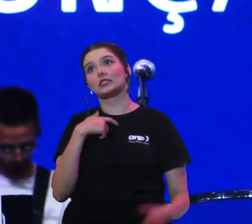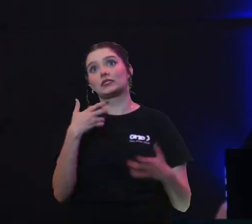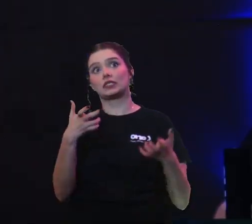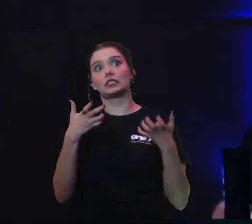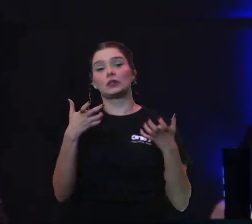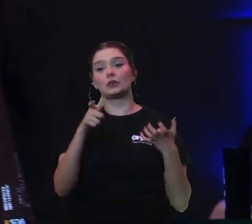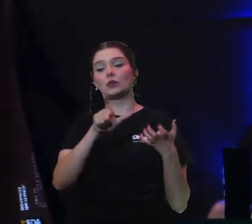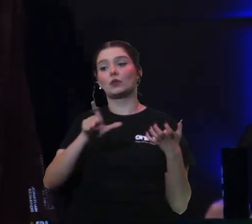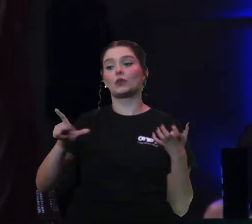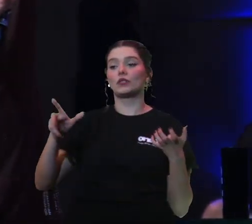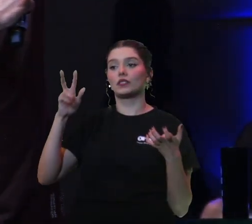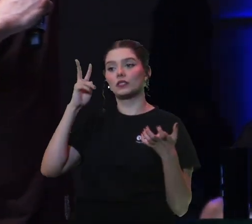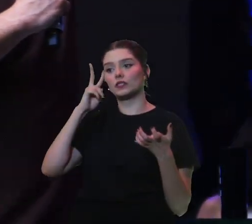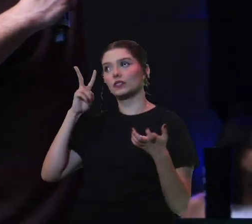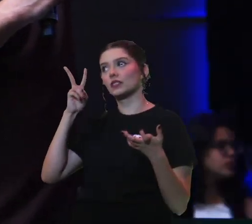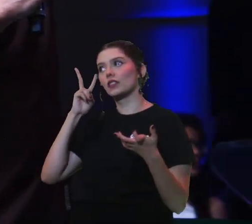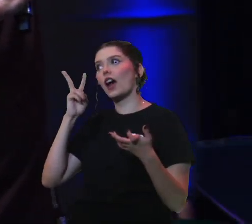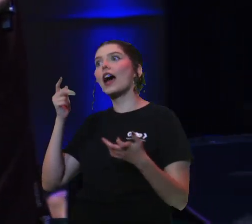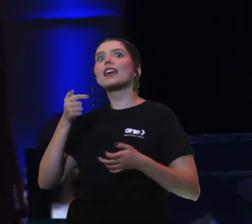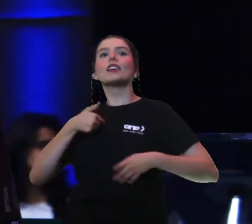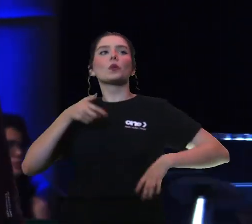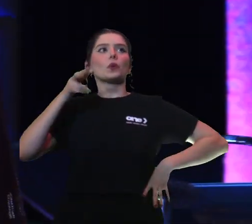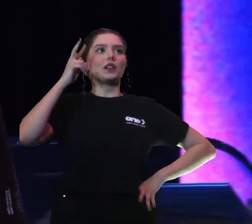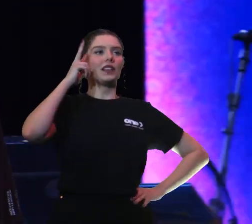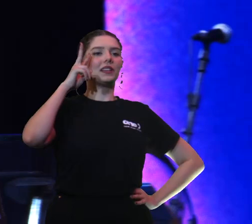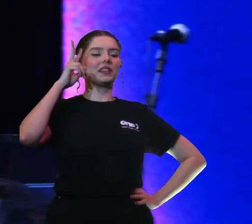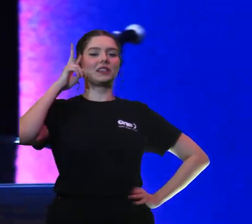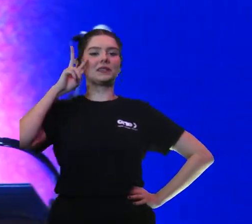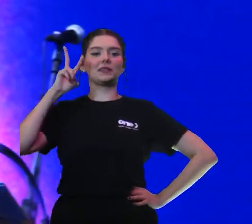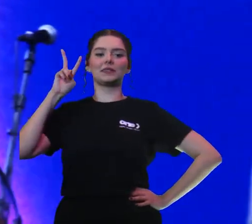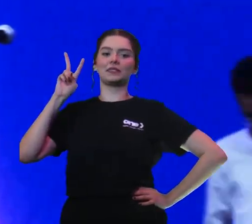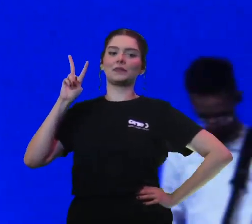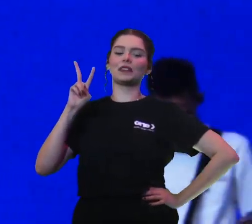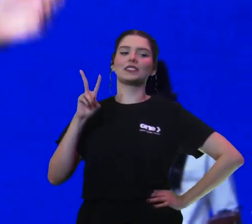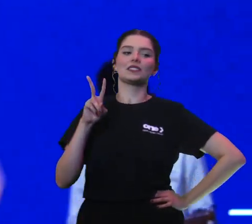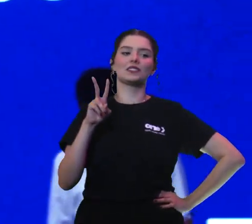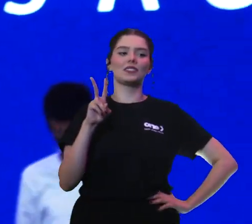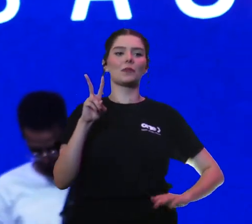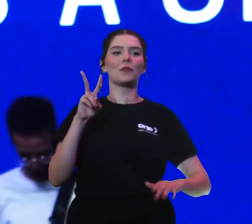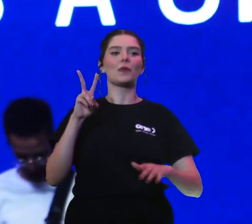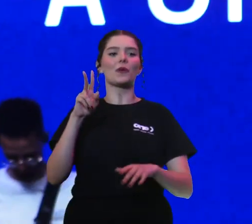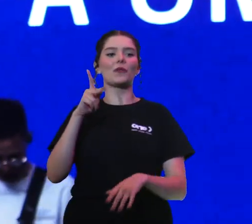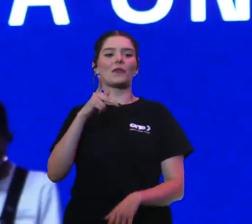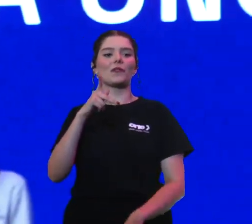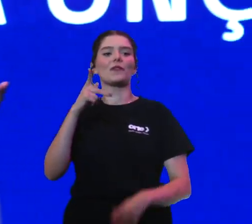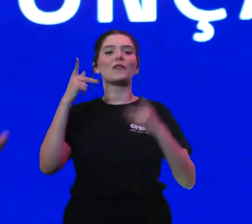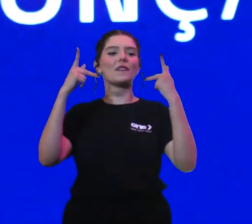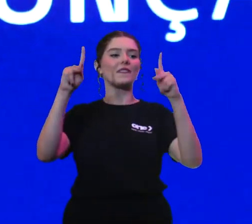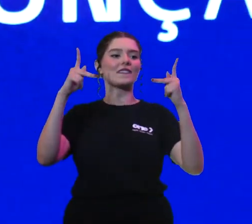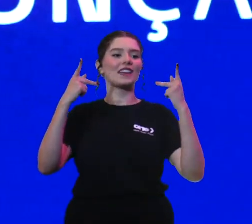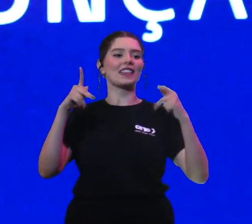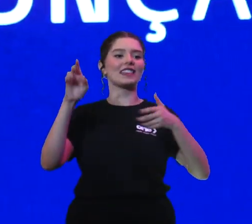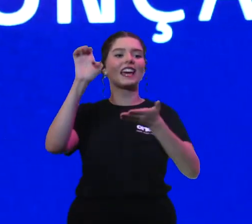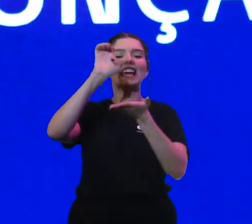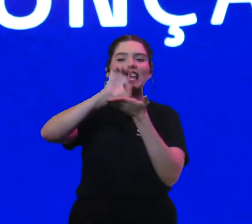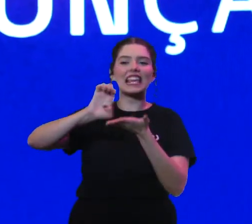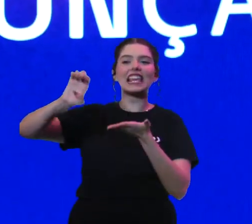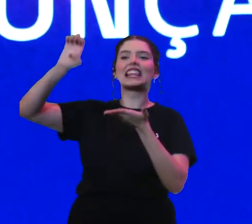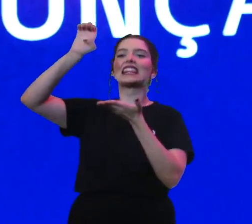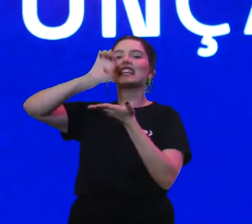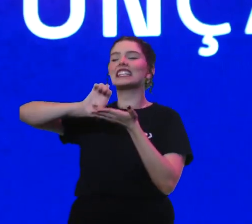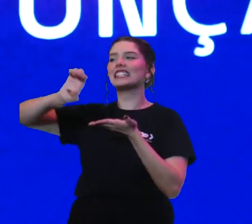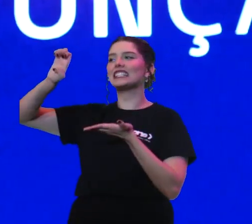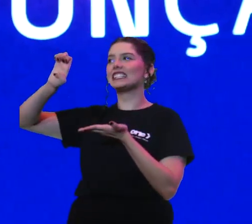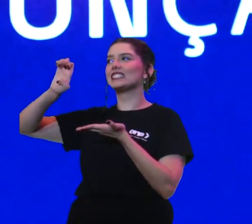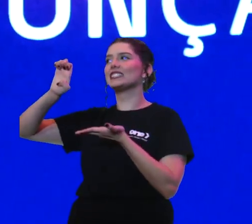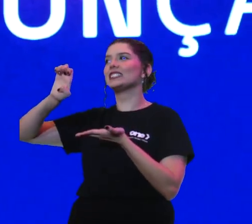essa criança? Aí eu lembrei da história do profeta Elias, que foi alimentado pelos corvos, e os corvos são animais egoístas. E comecei a contar